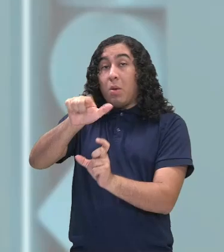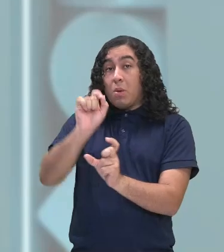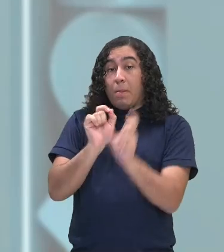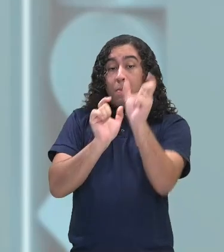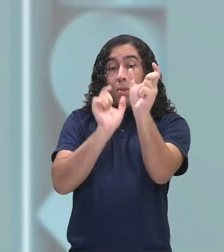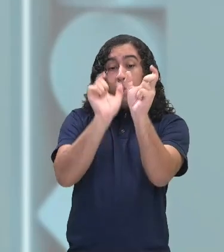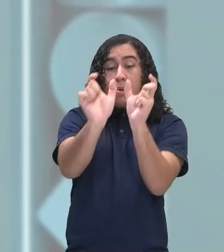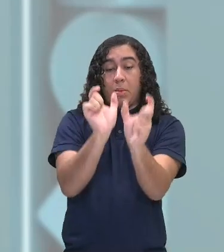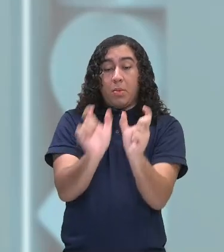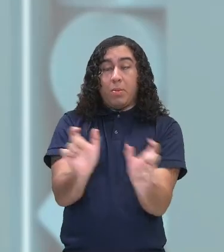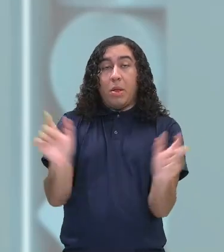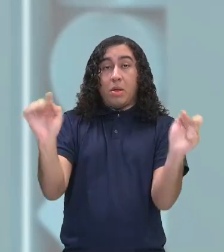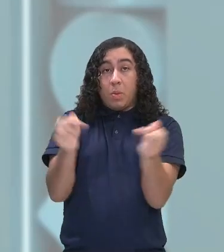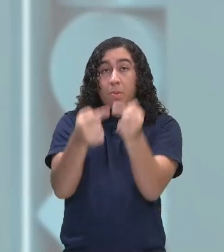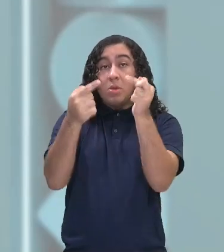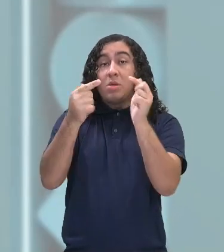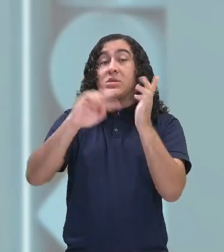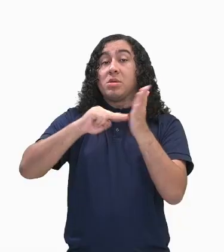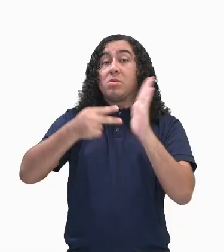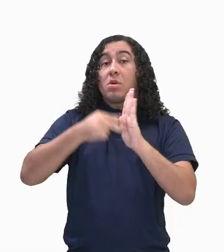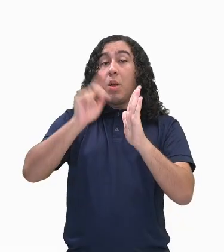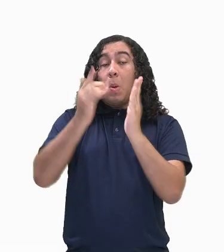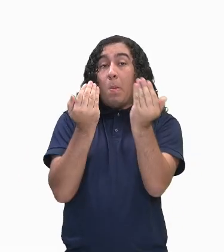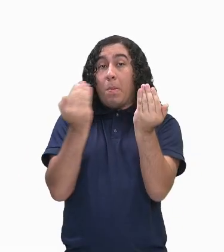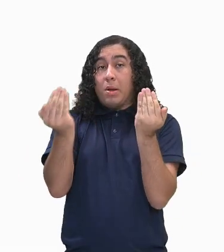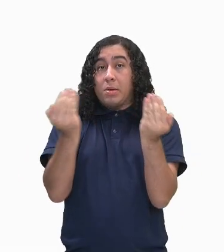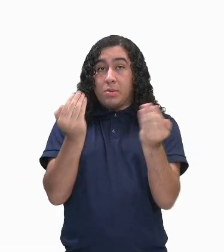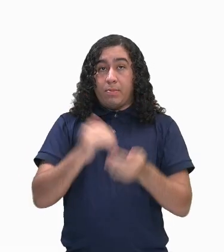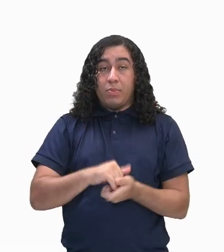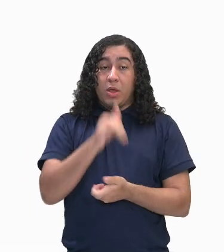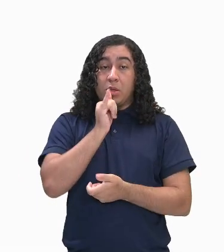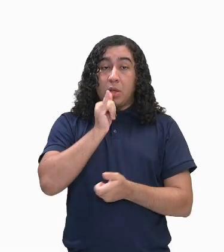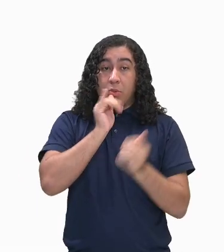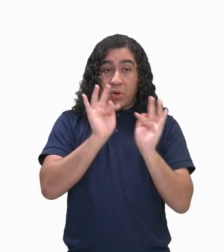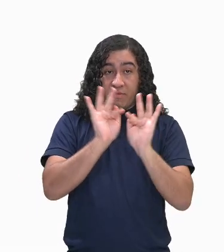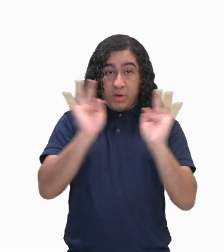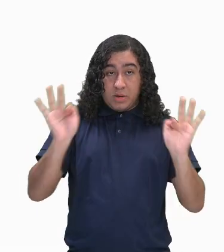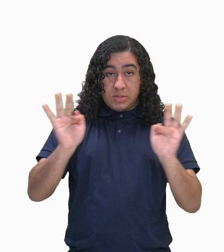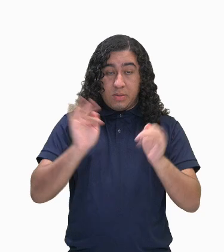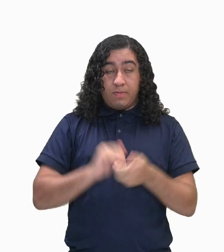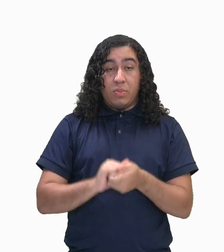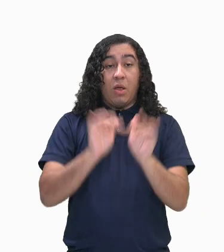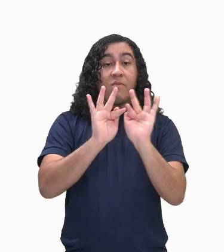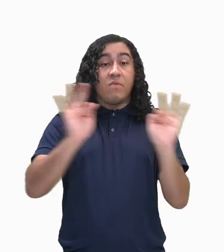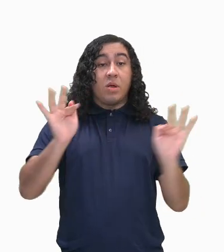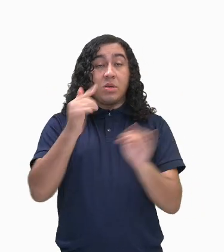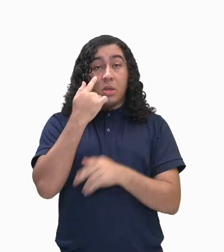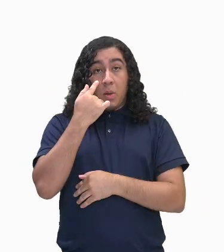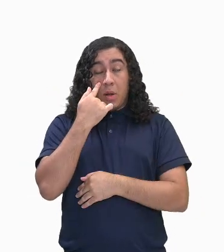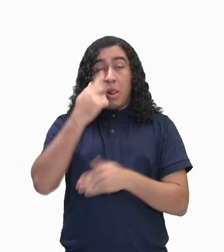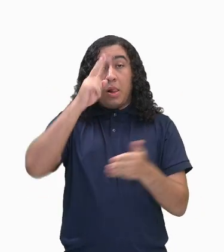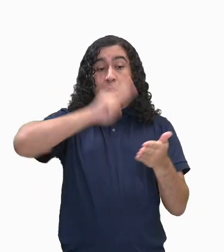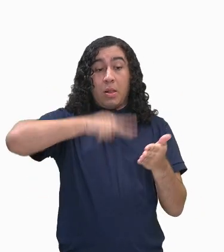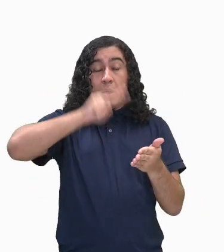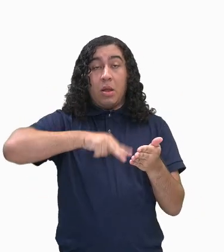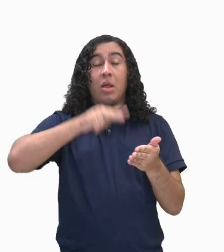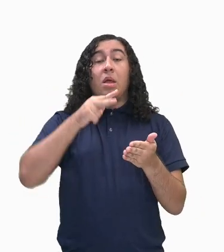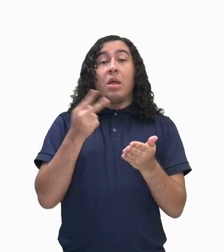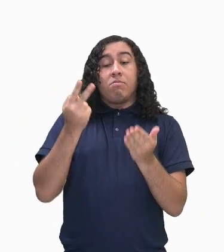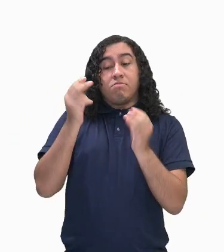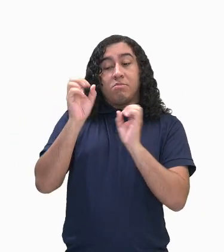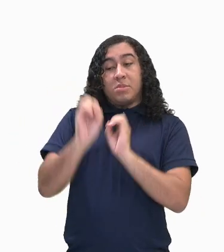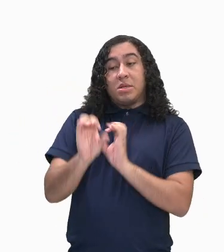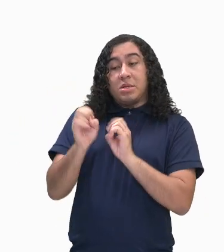comparação, certo? Então, vamos ver os exemplos. Ler ensina como uma escola.